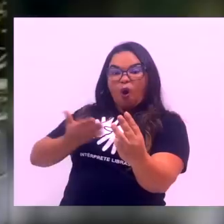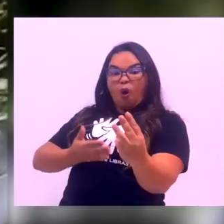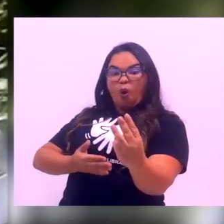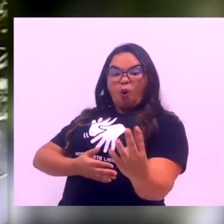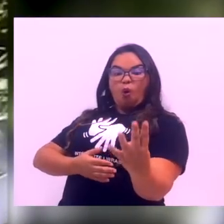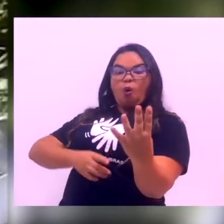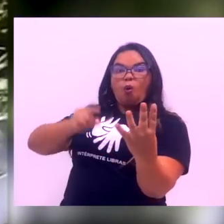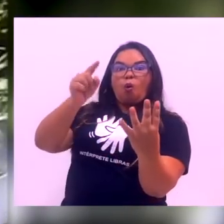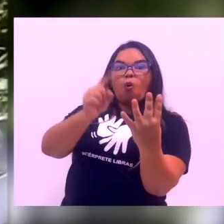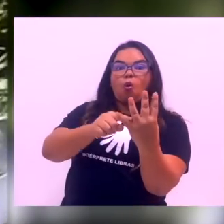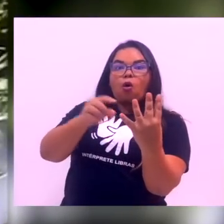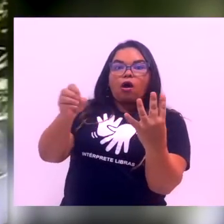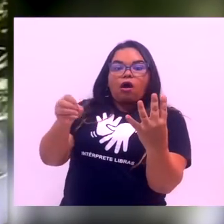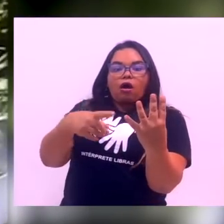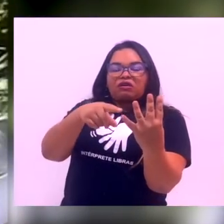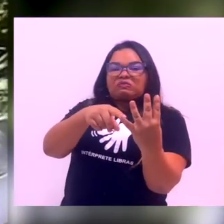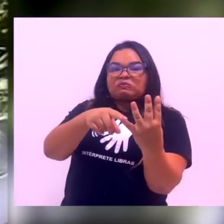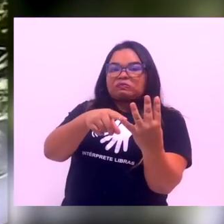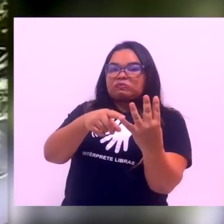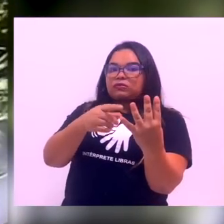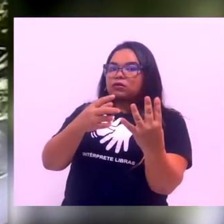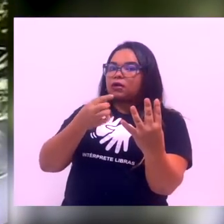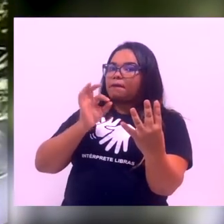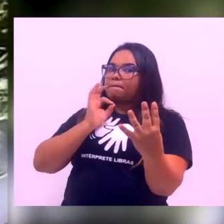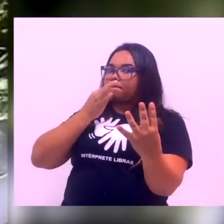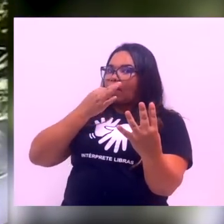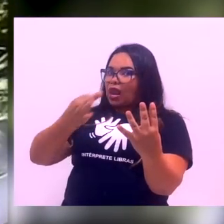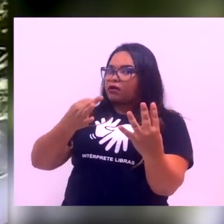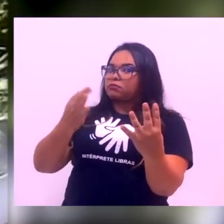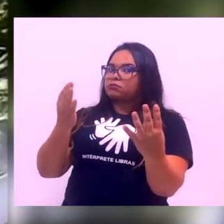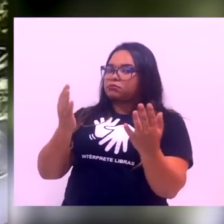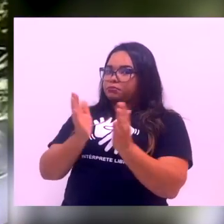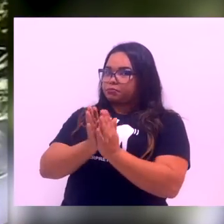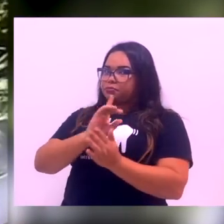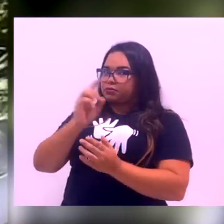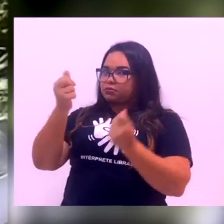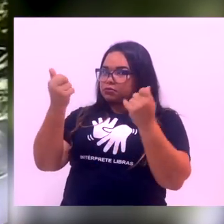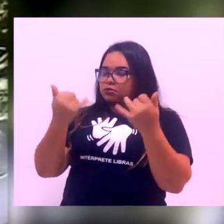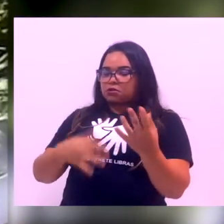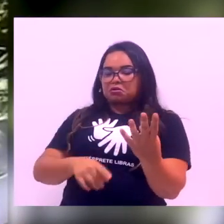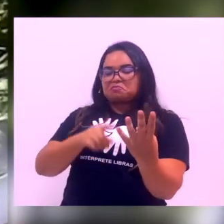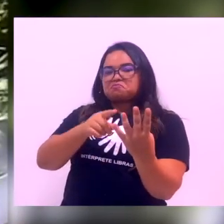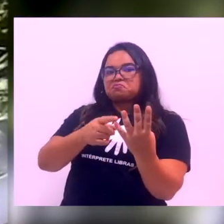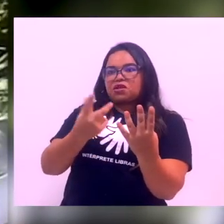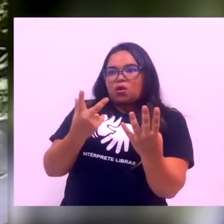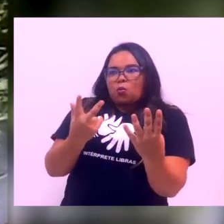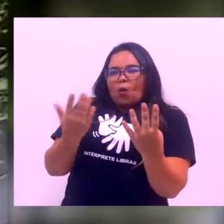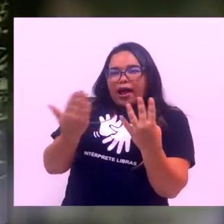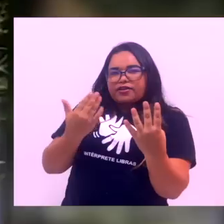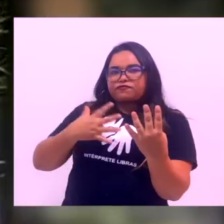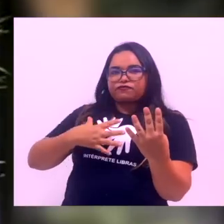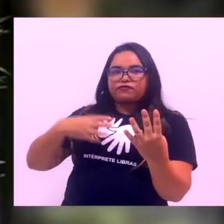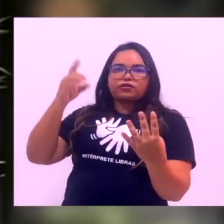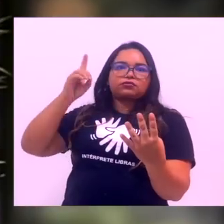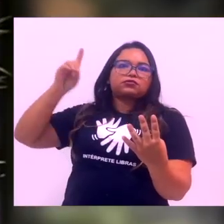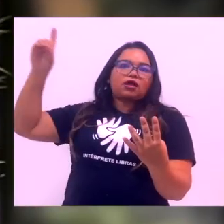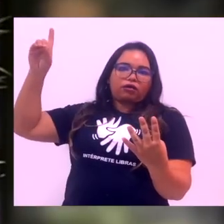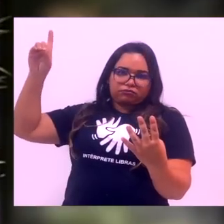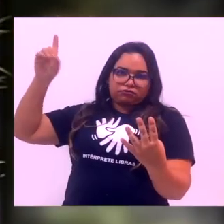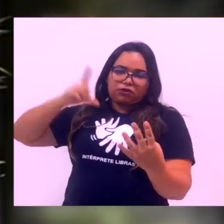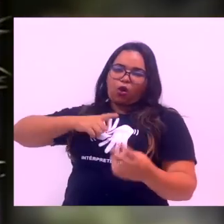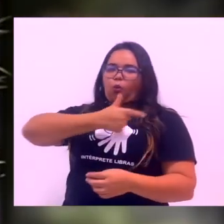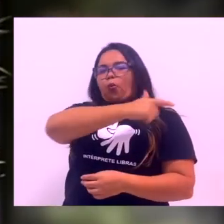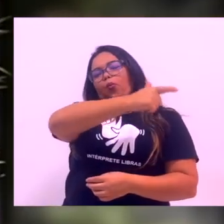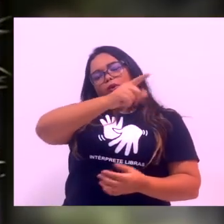Deus Altíssimo, saí! Porque quando ele olhou ali, ele viu um quarto entre eles, que se parecia, nas palavras da